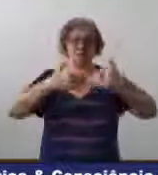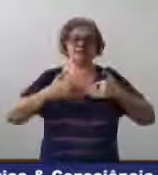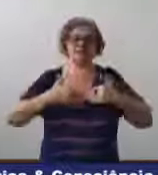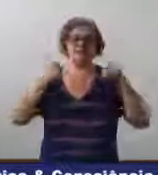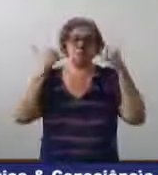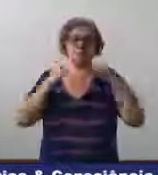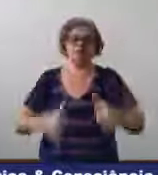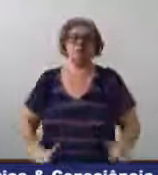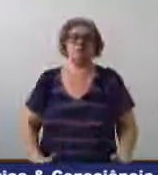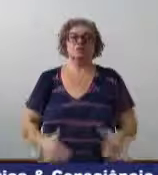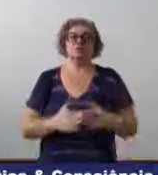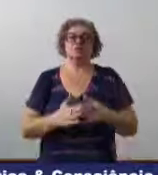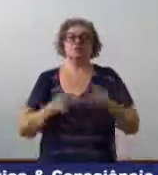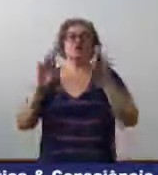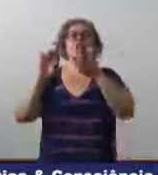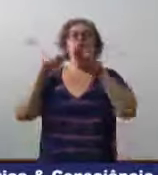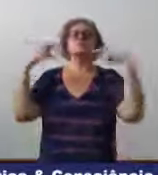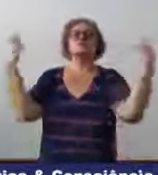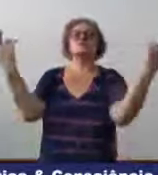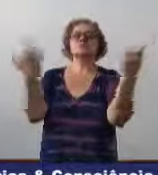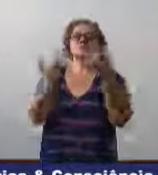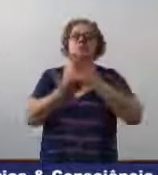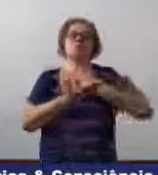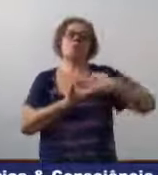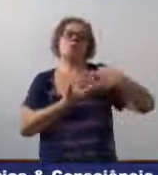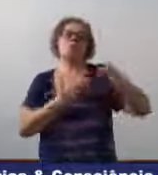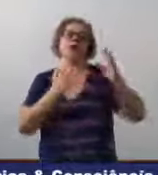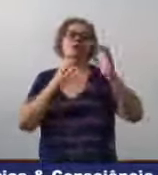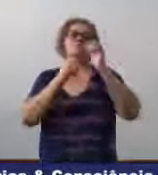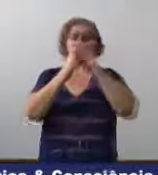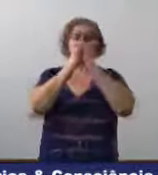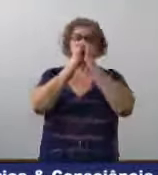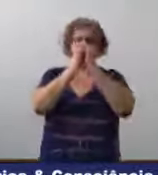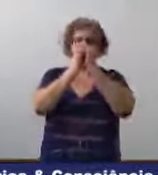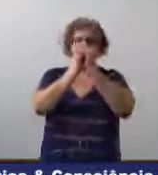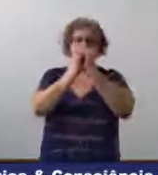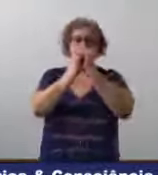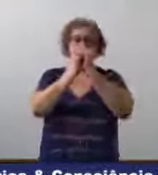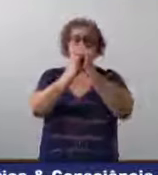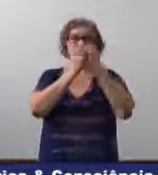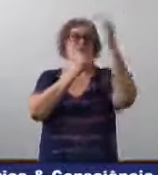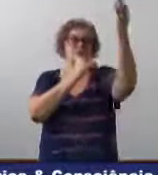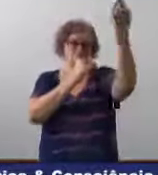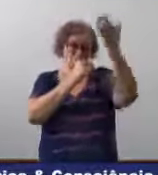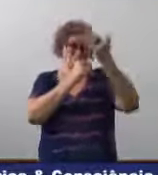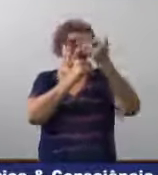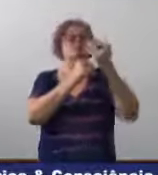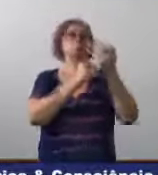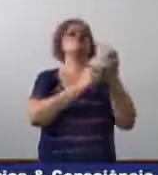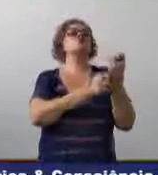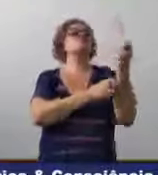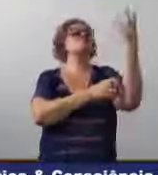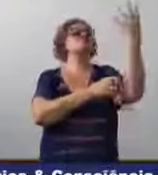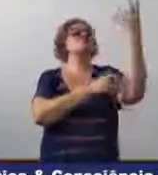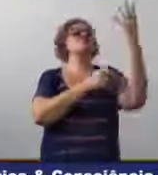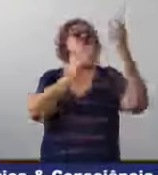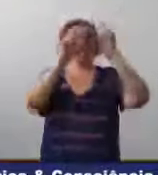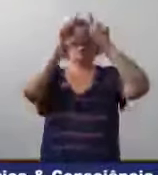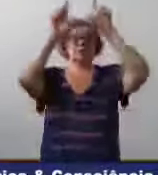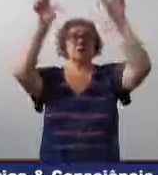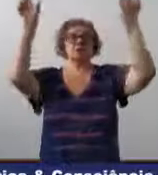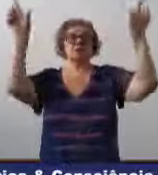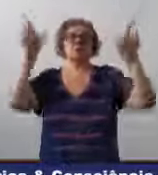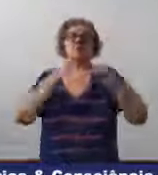nossas reuniões começam com uma prece, com uma invocação à espiritualidade superior, para